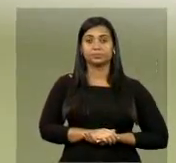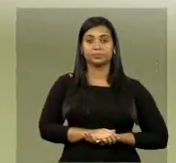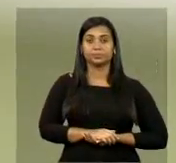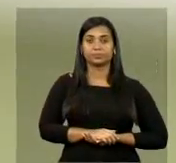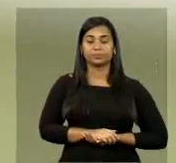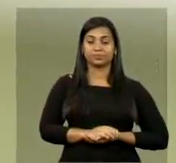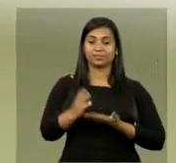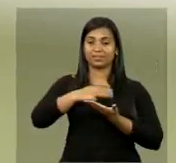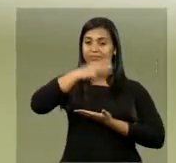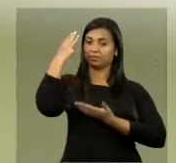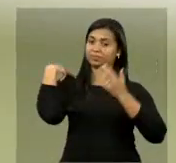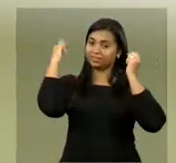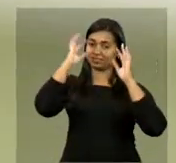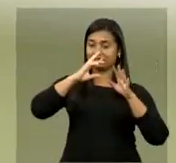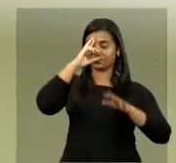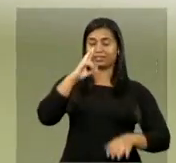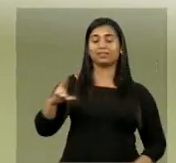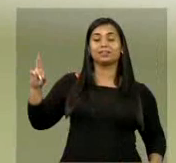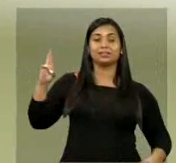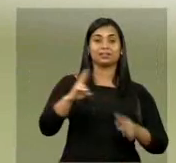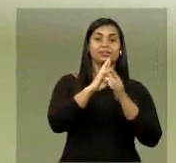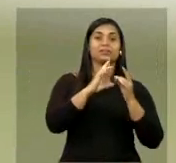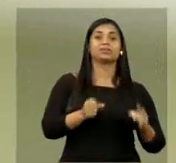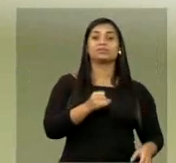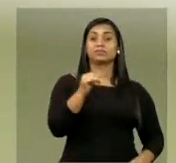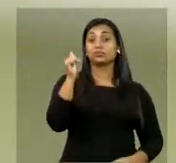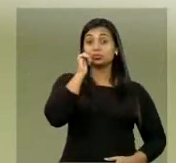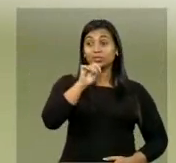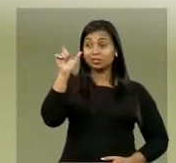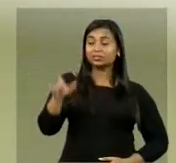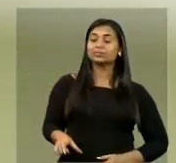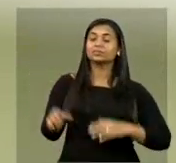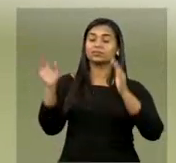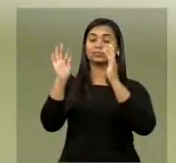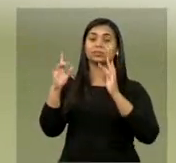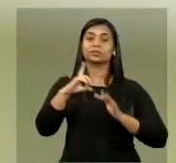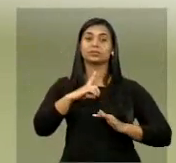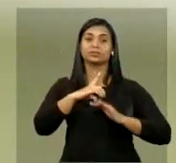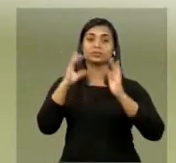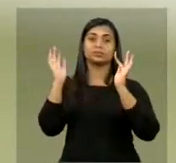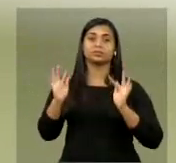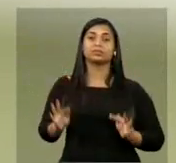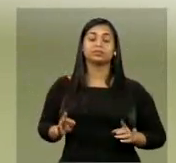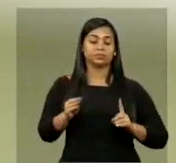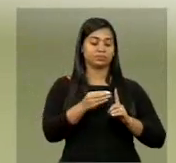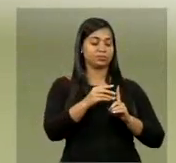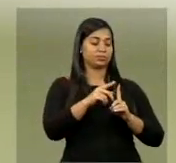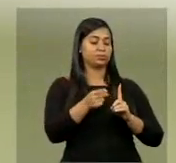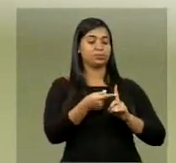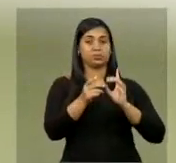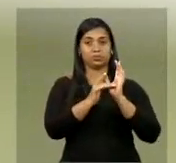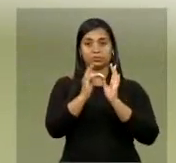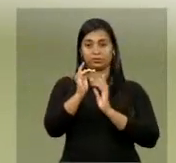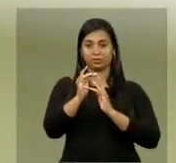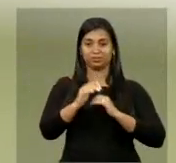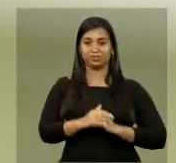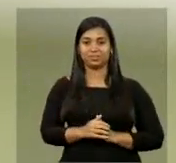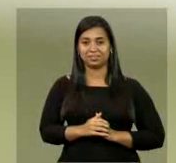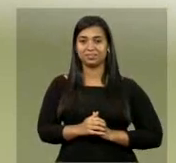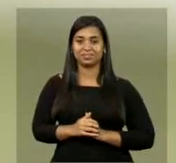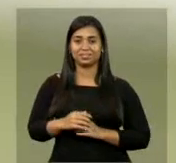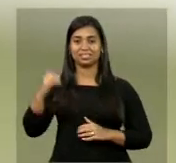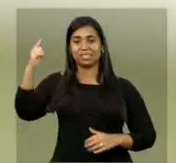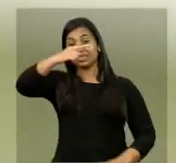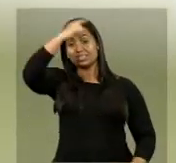Amém. Ave Maria, cheia de graça, o Senhor é convosco. Bendita sois vós entre as mulheres, e bendito é o fruto do vosso